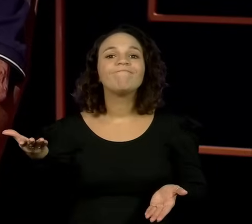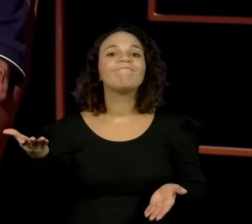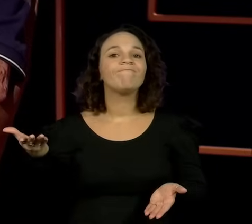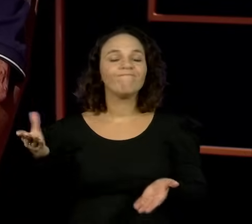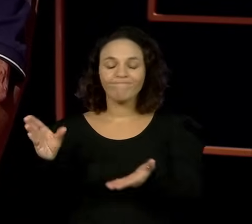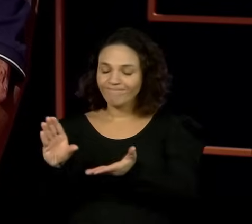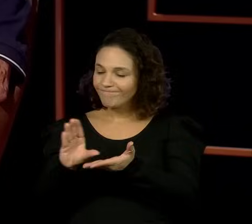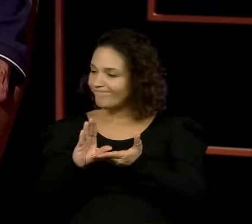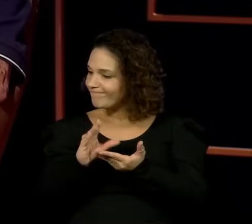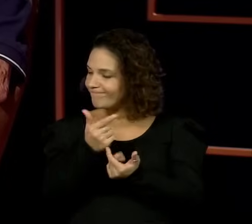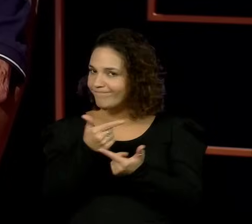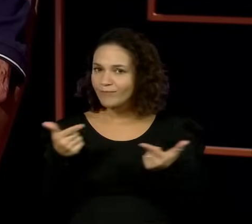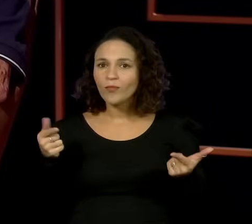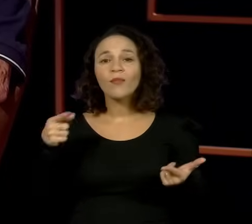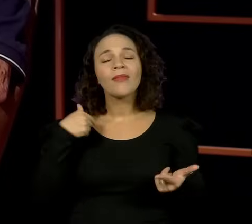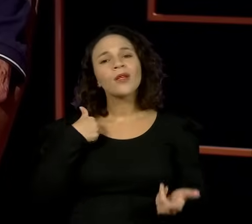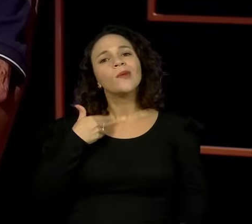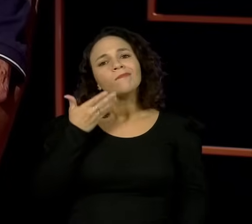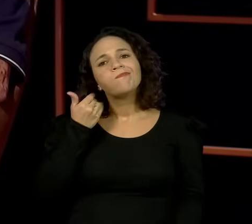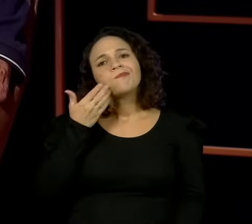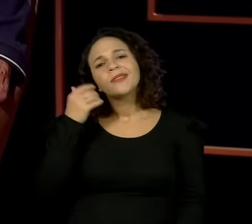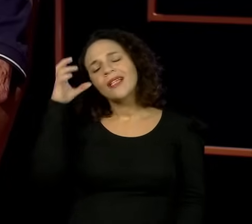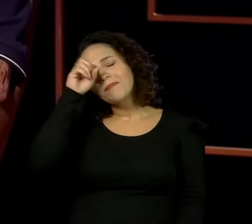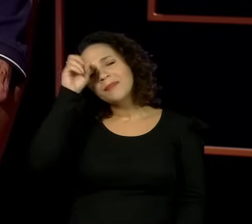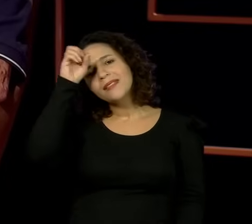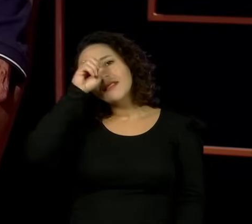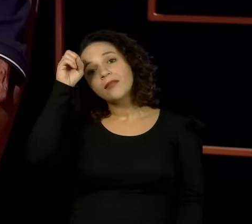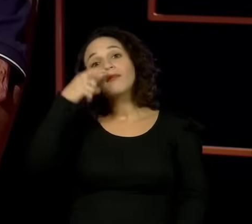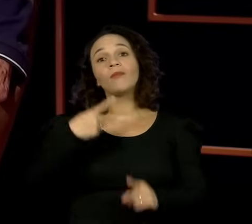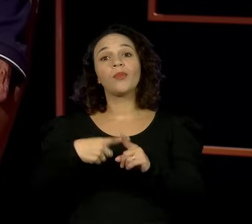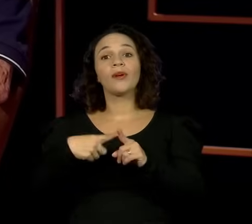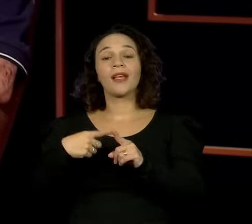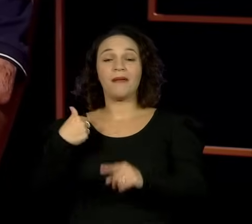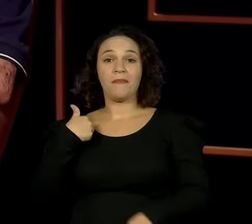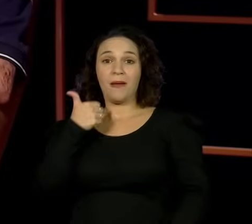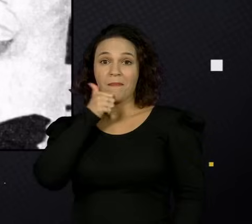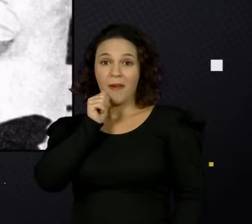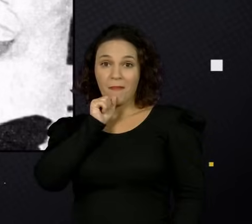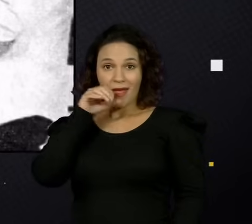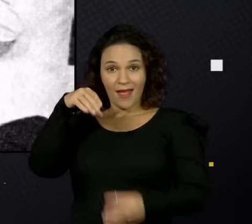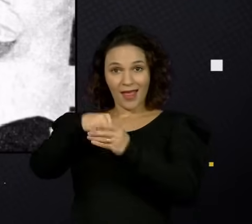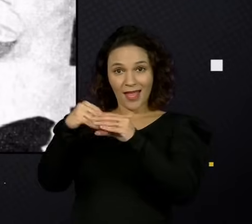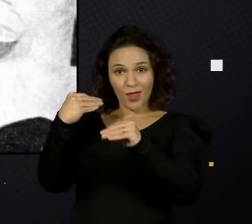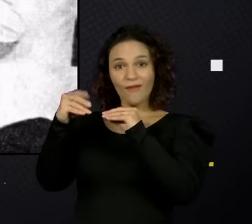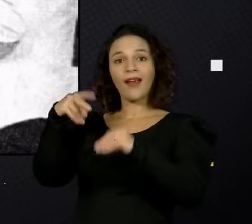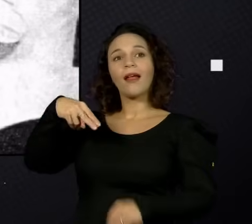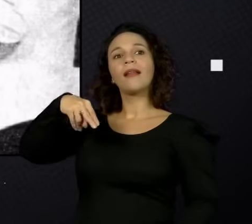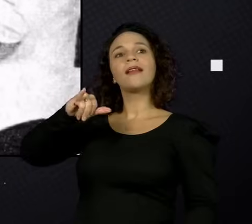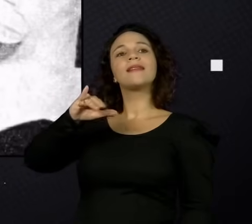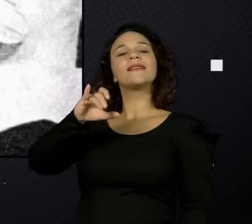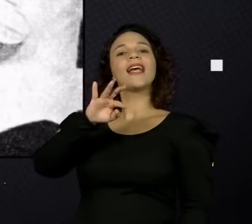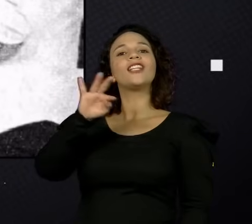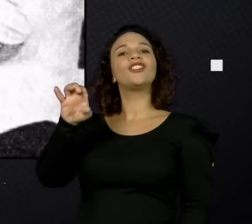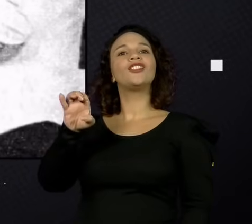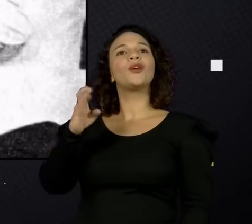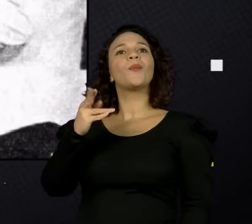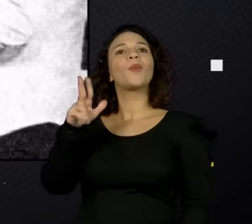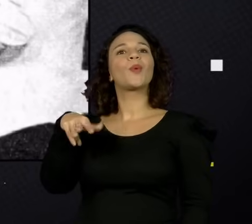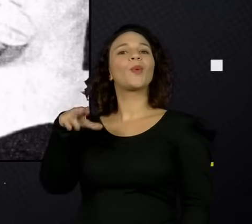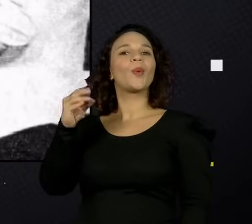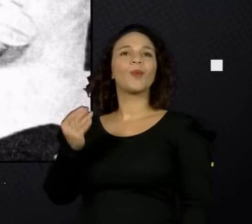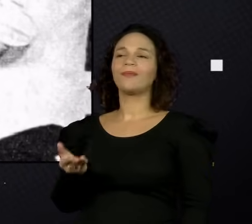novela que eu estava aprendendo muito, porque a minha mãe era Anissete Bruno. Uma pessoa